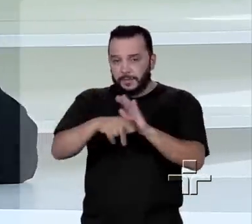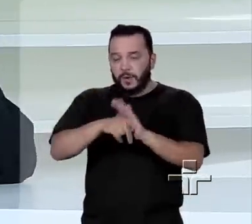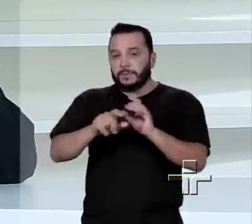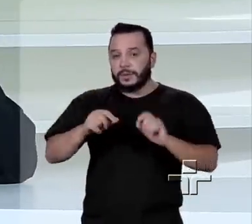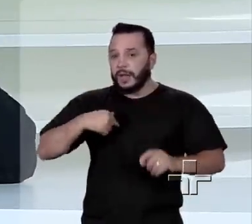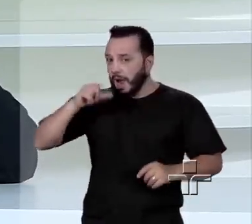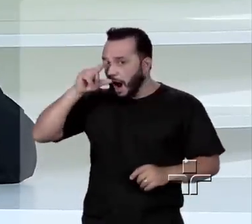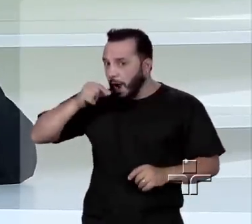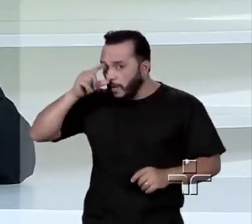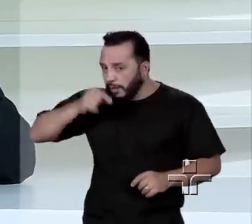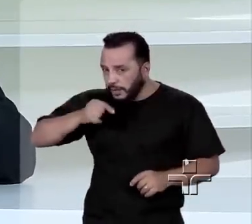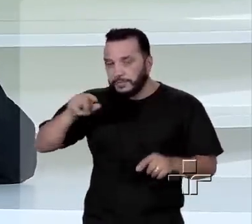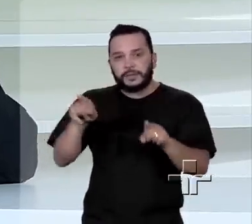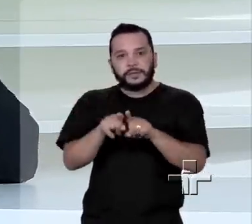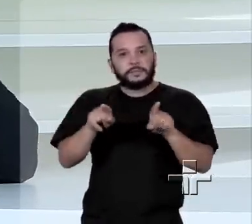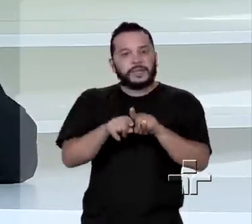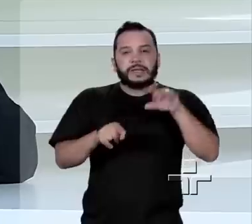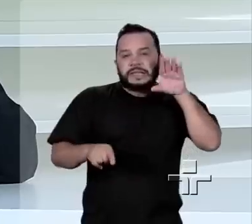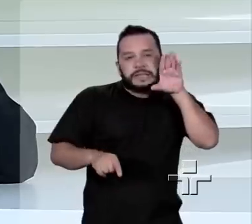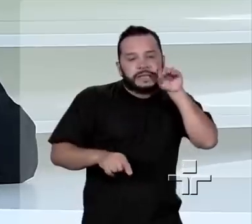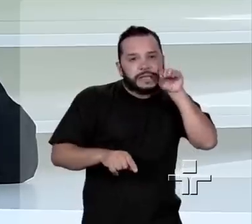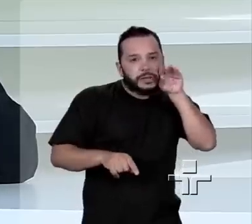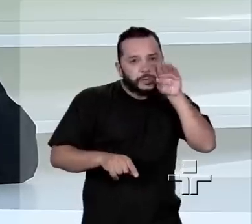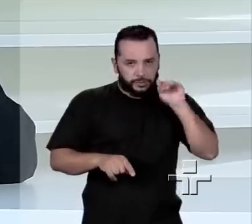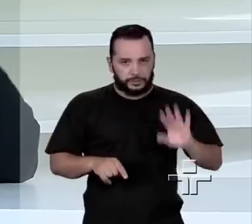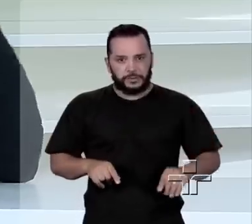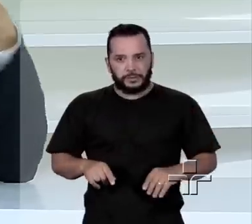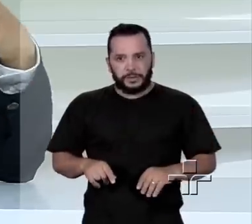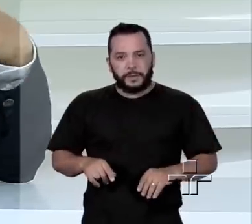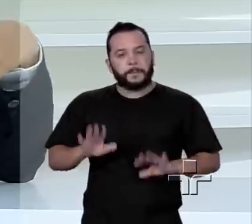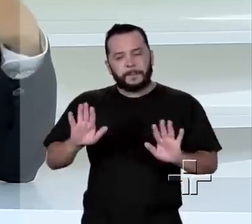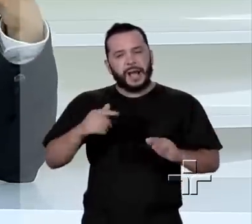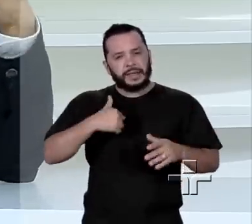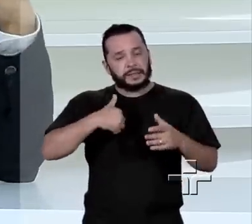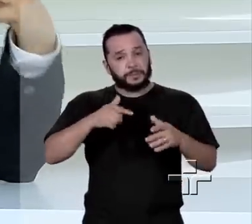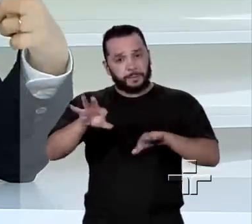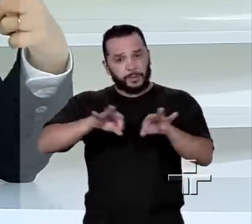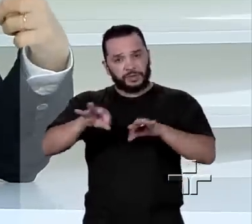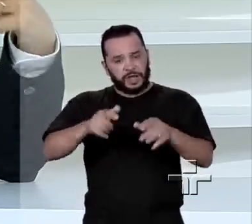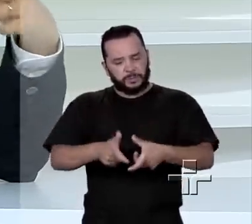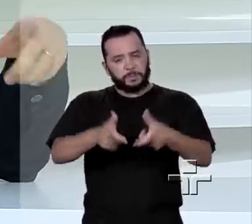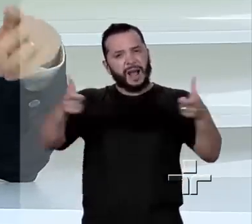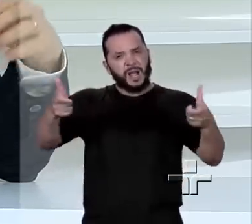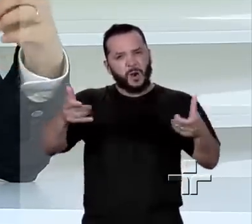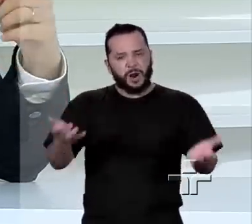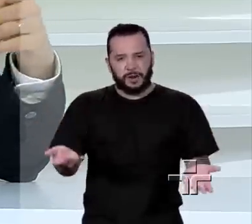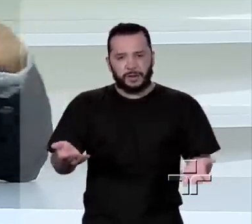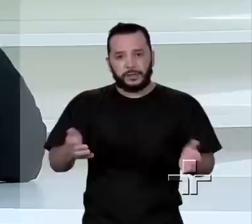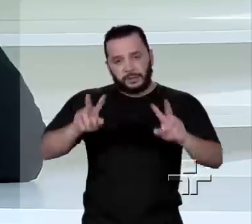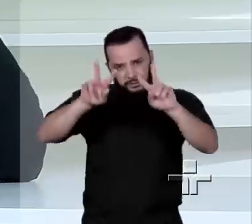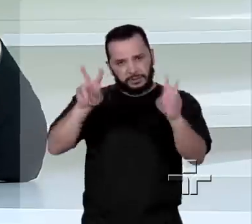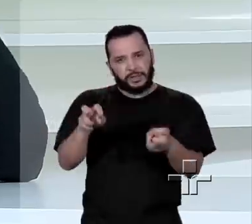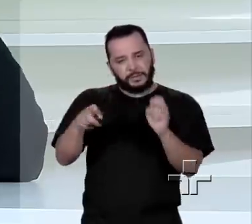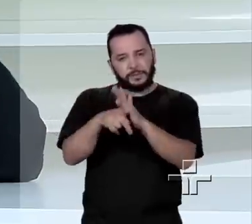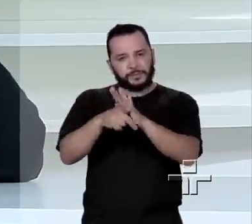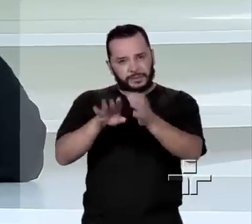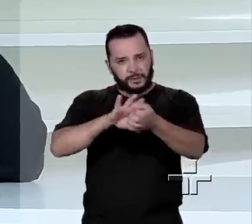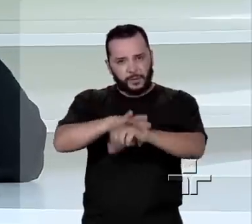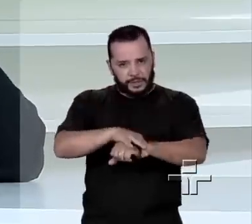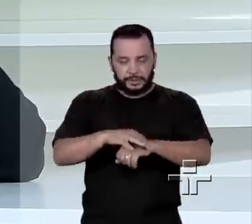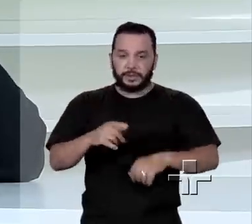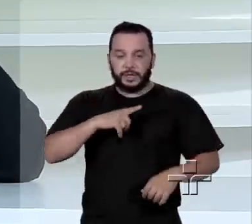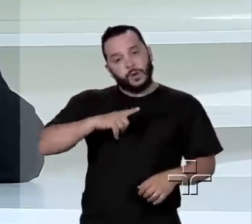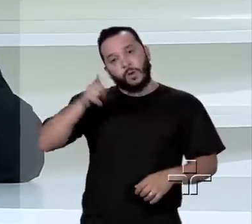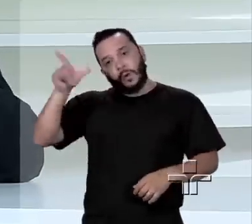Alckmin e do Ciro Gomes. Projetos mais densos, mais extensos a respeito de segurança pública. Em